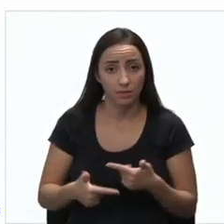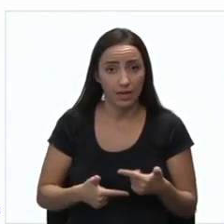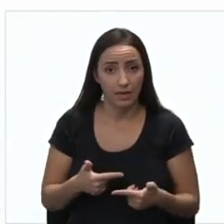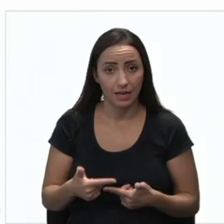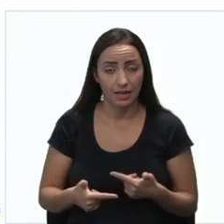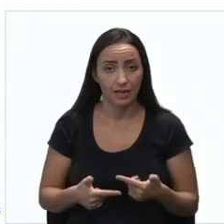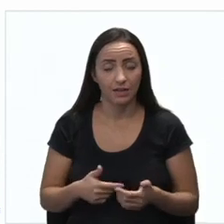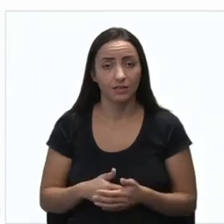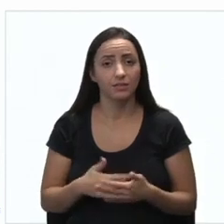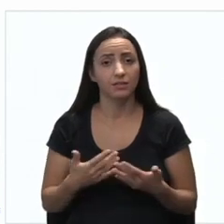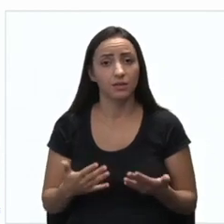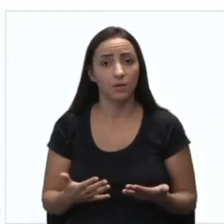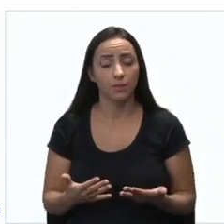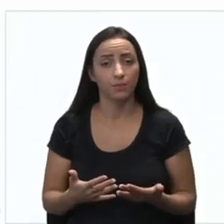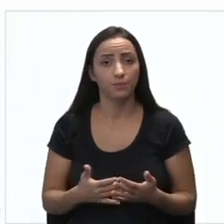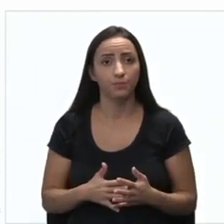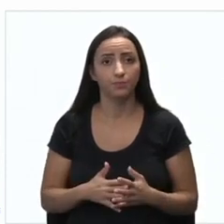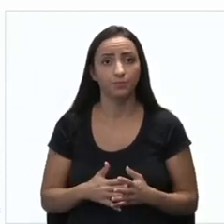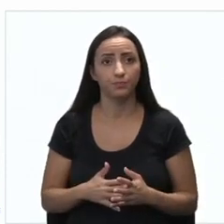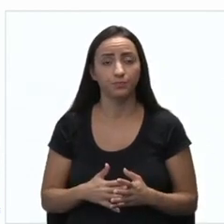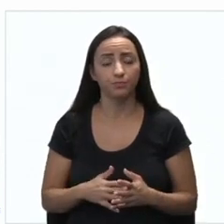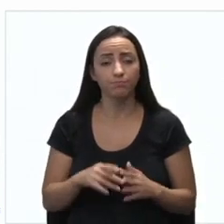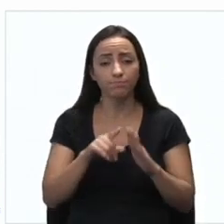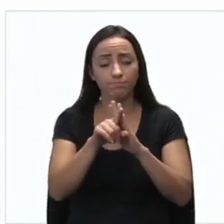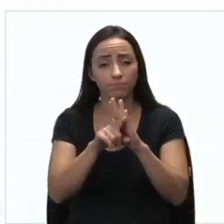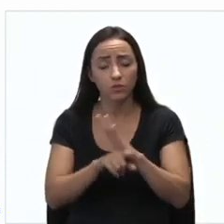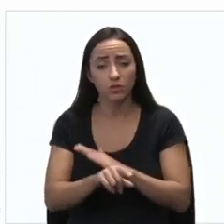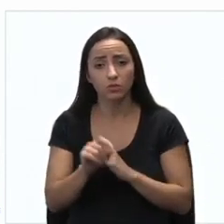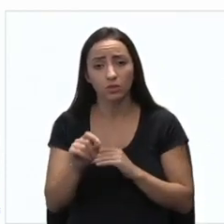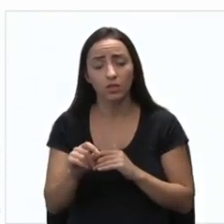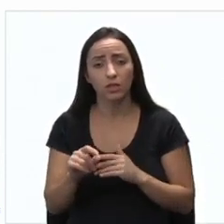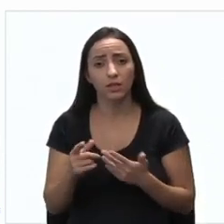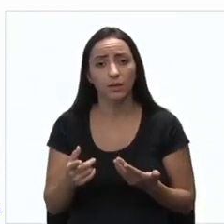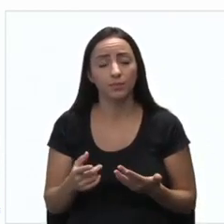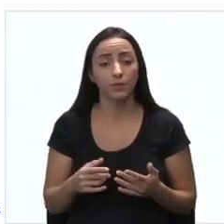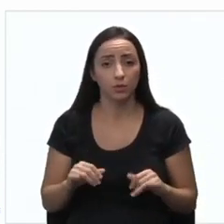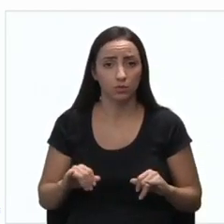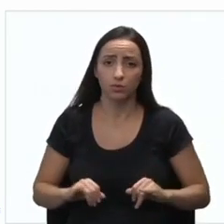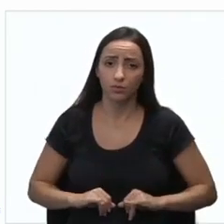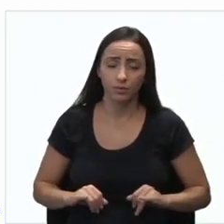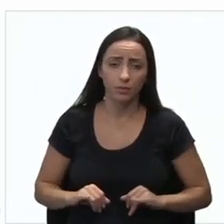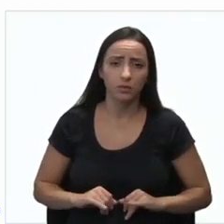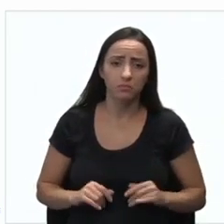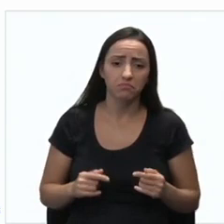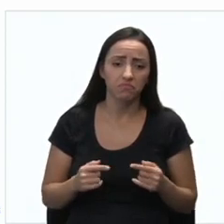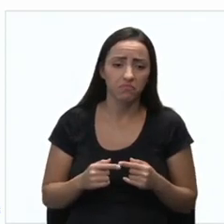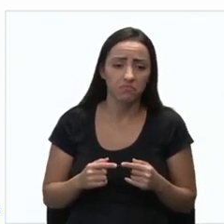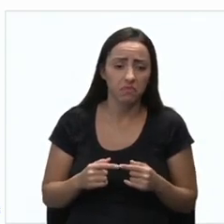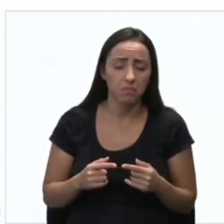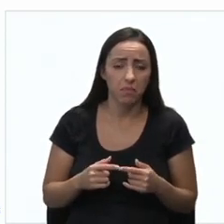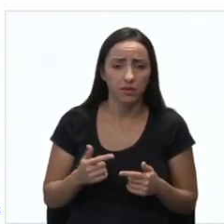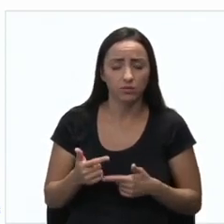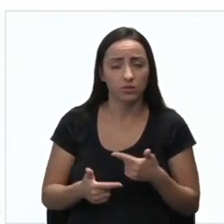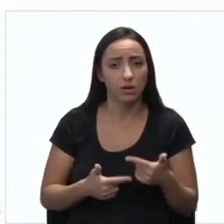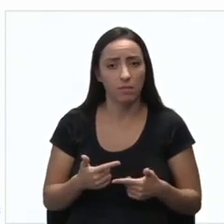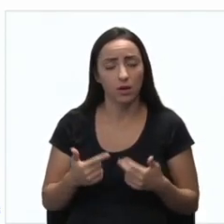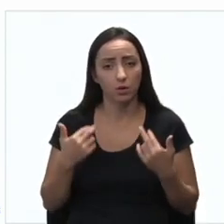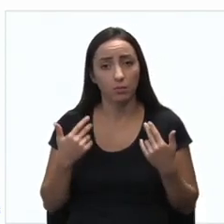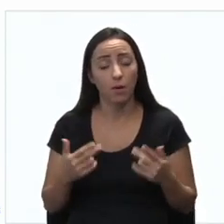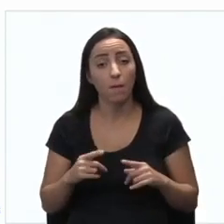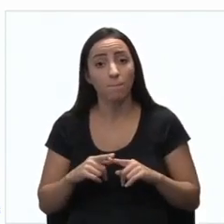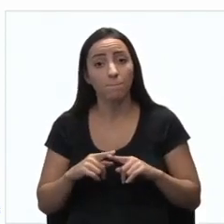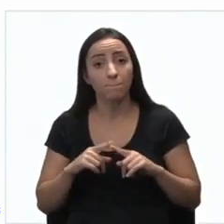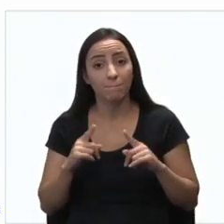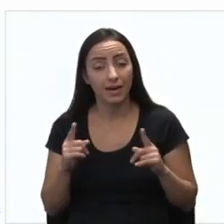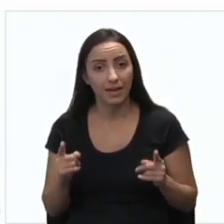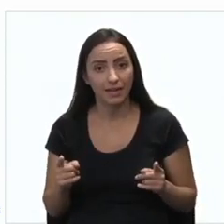que ele investiga é exatamente isso, que o sofrimento ele faz parte, sim, do trabalho, mas desde